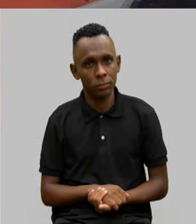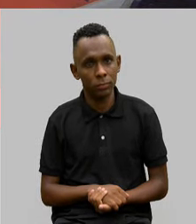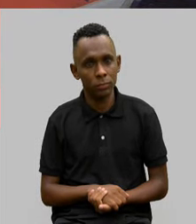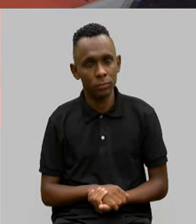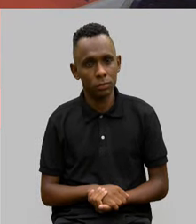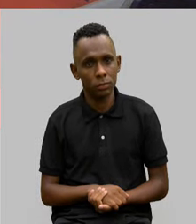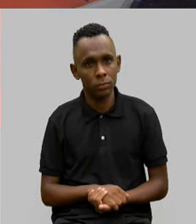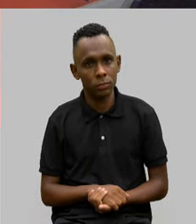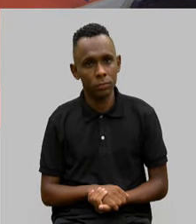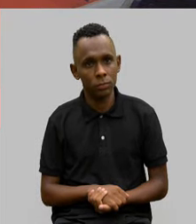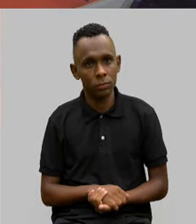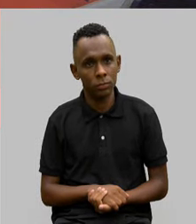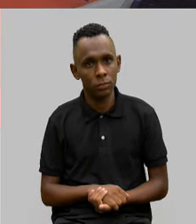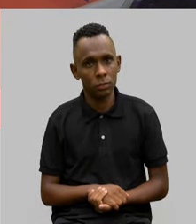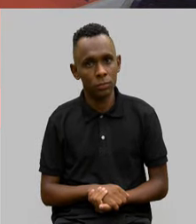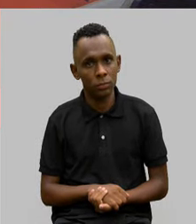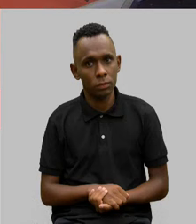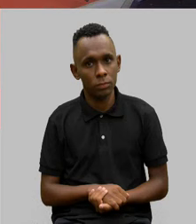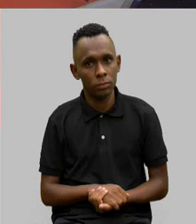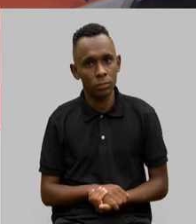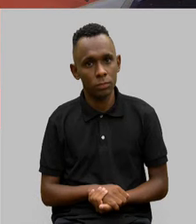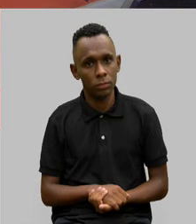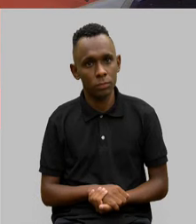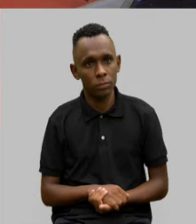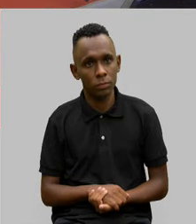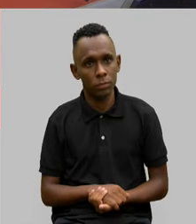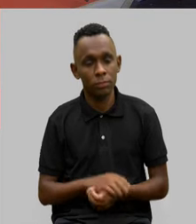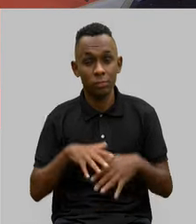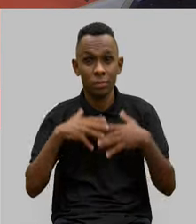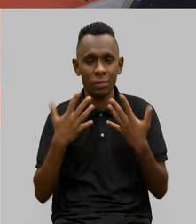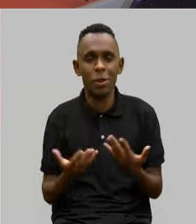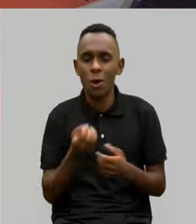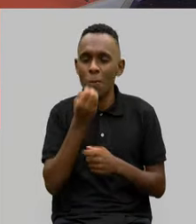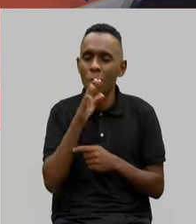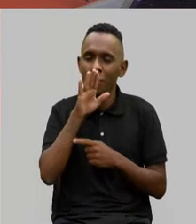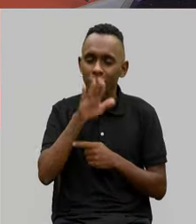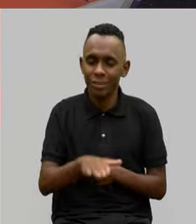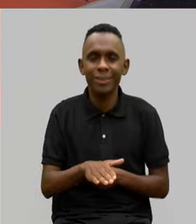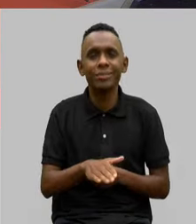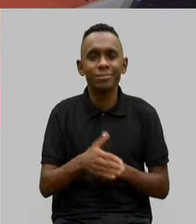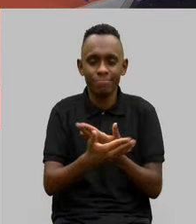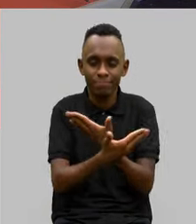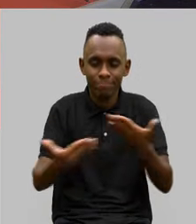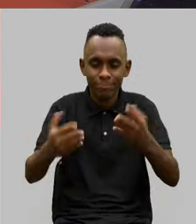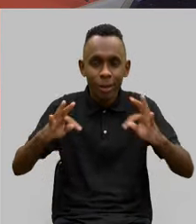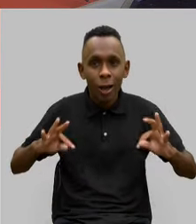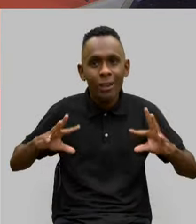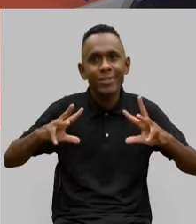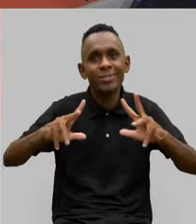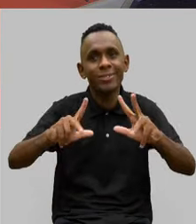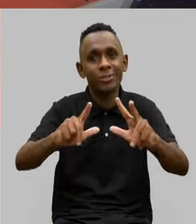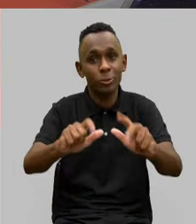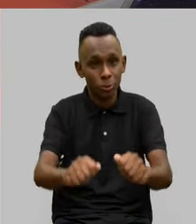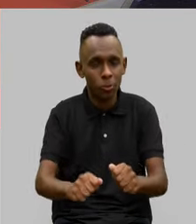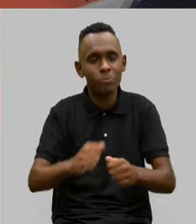apresentação muito bem bom Boa tarde a todas as pessoas é um prazer